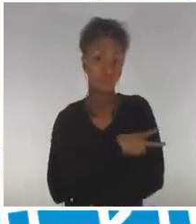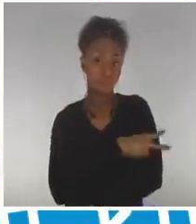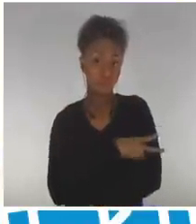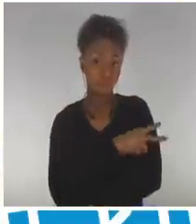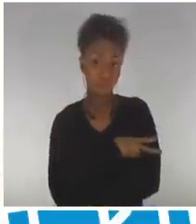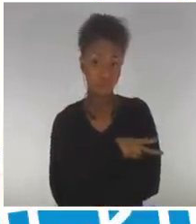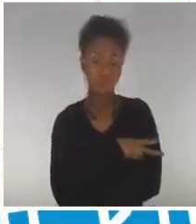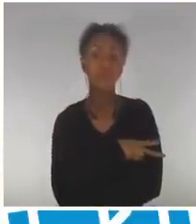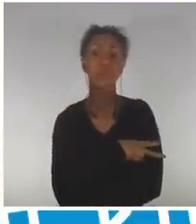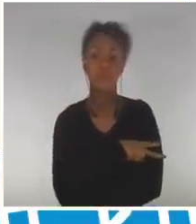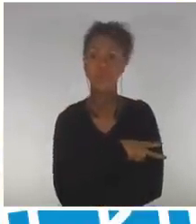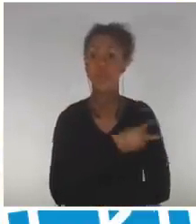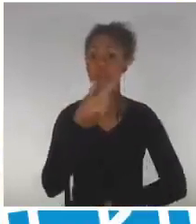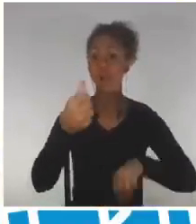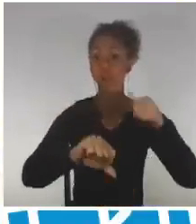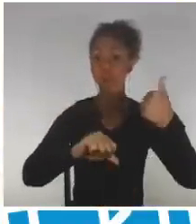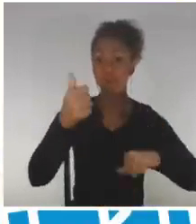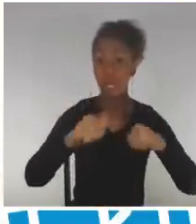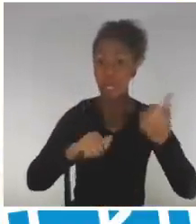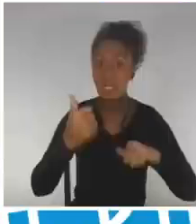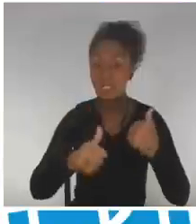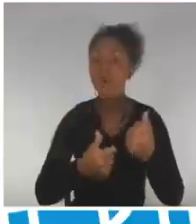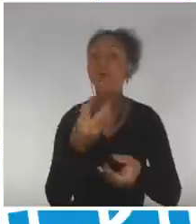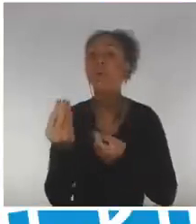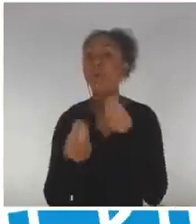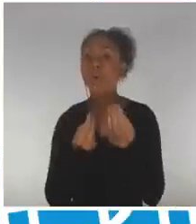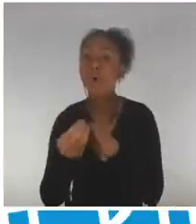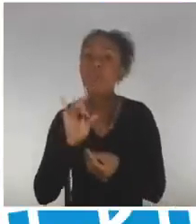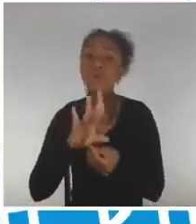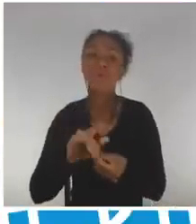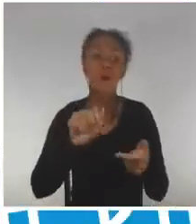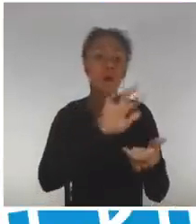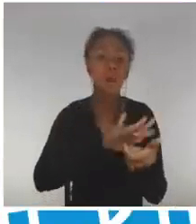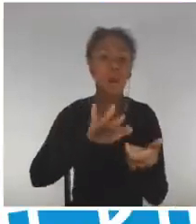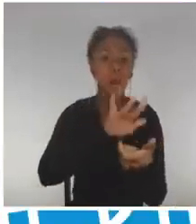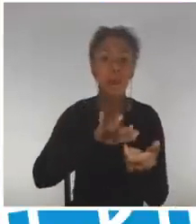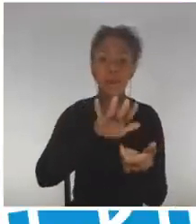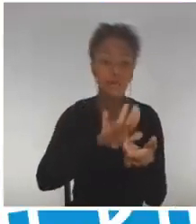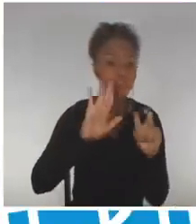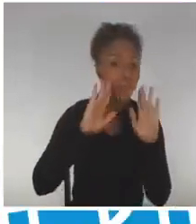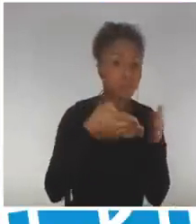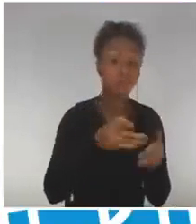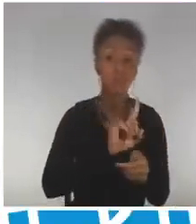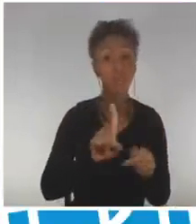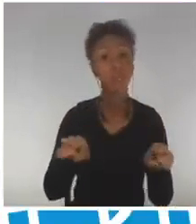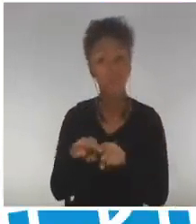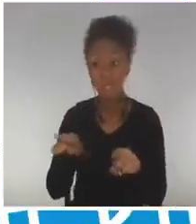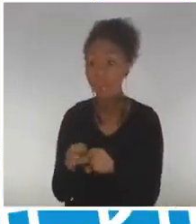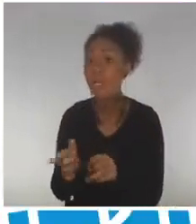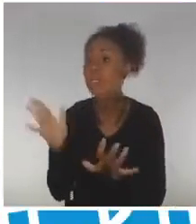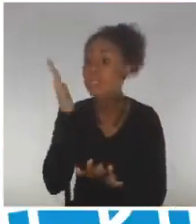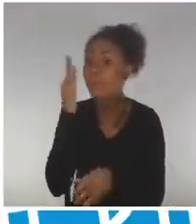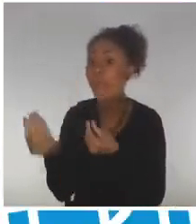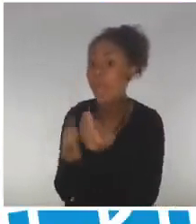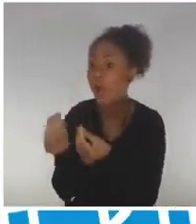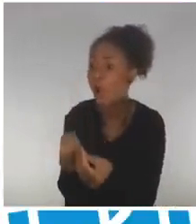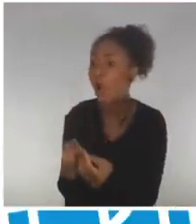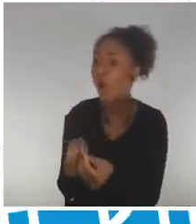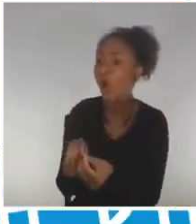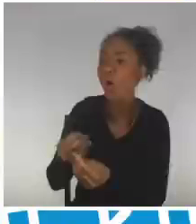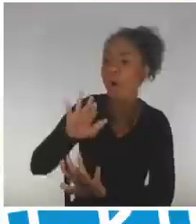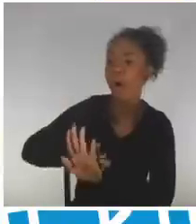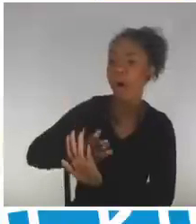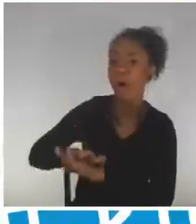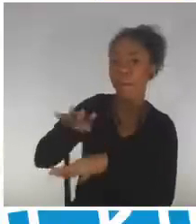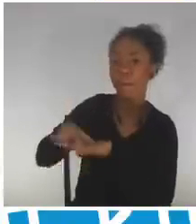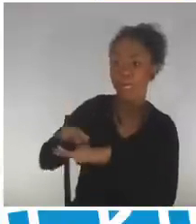uma avaliação da alfabetização que não fique somente no letramento, mas também no letramento matemático, é fundamental e será